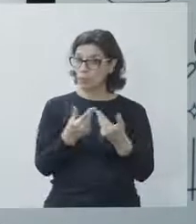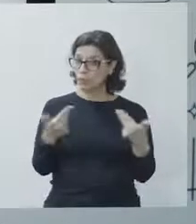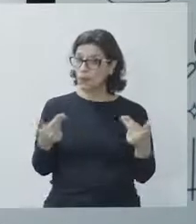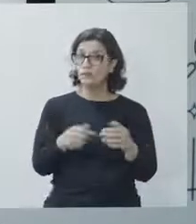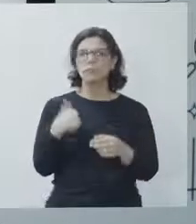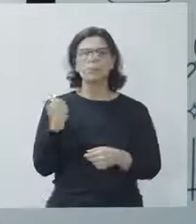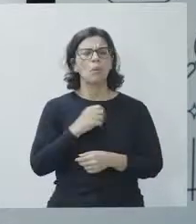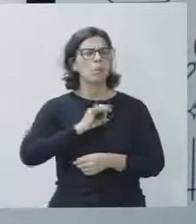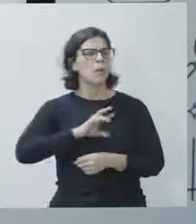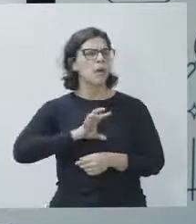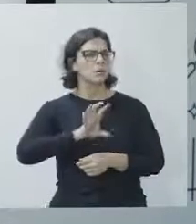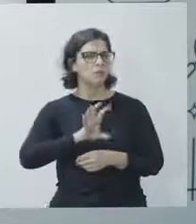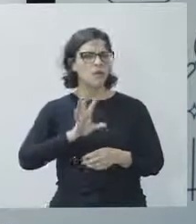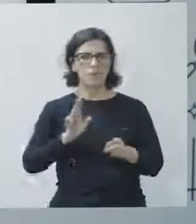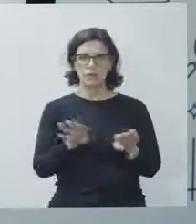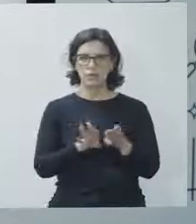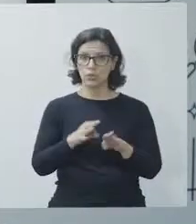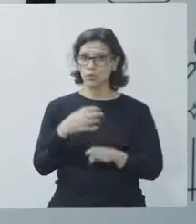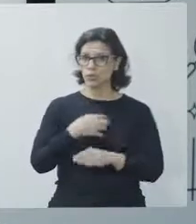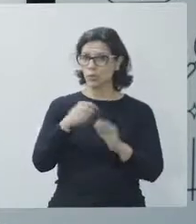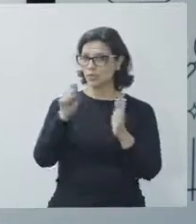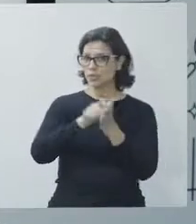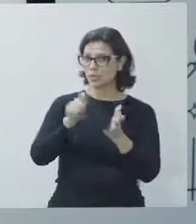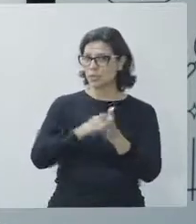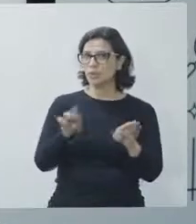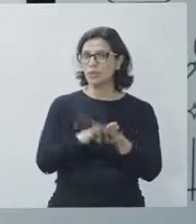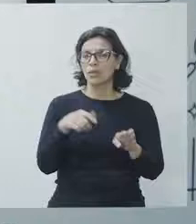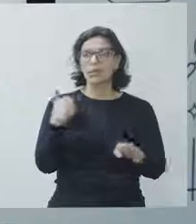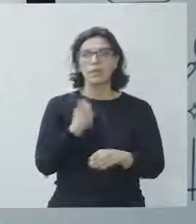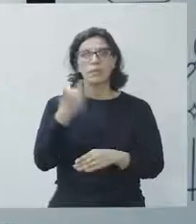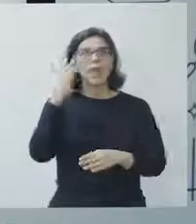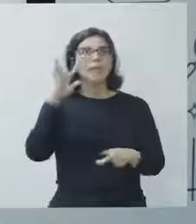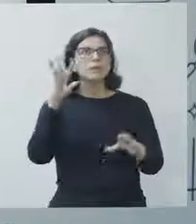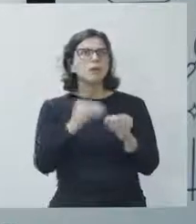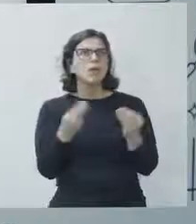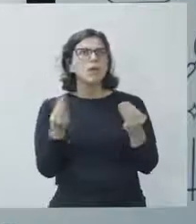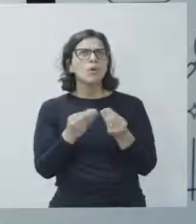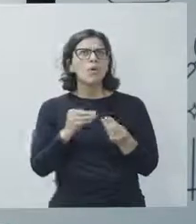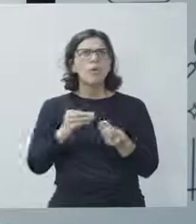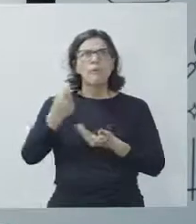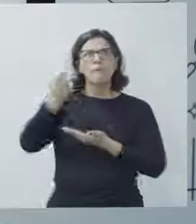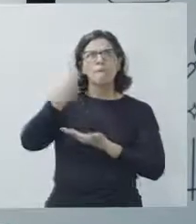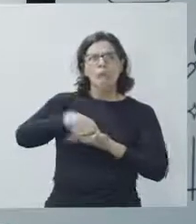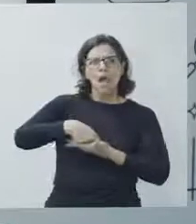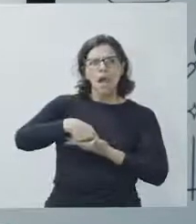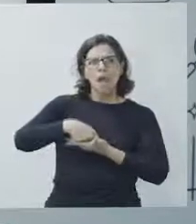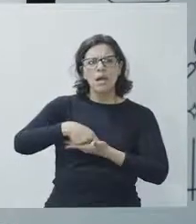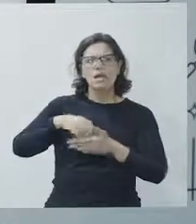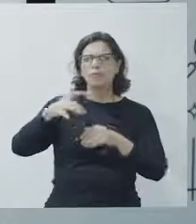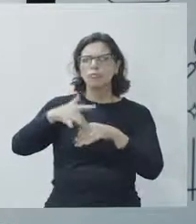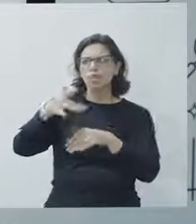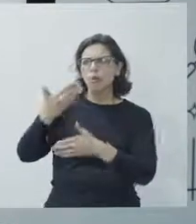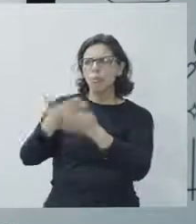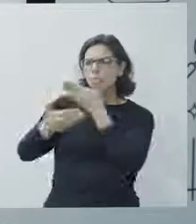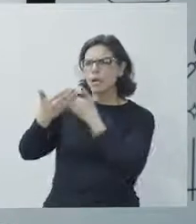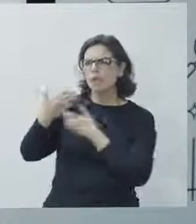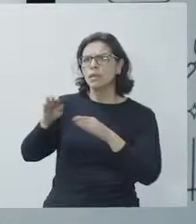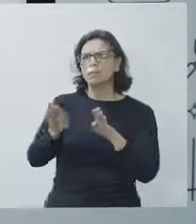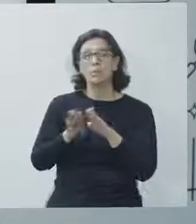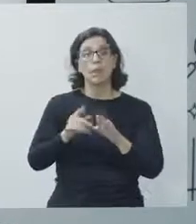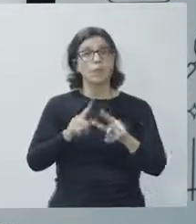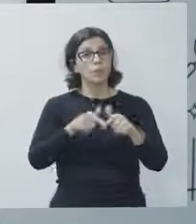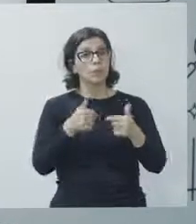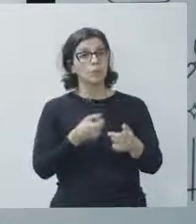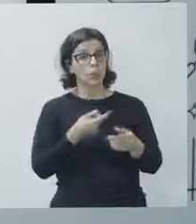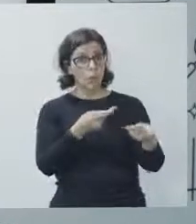muita coisa não é exatamente do jeito que está escrito. A gente tem que compreender o que esses desafios estão querendo. Então, por isso, eu